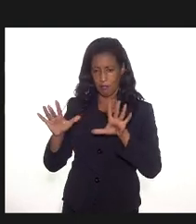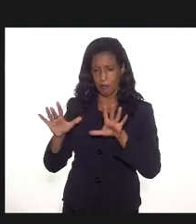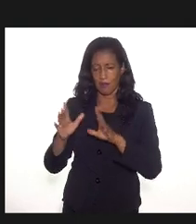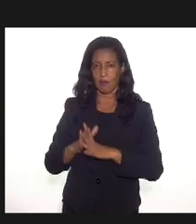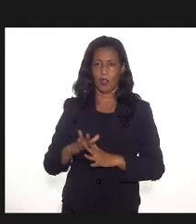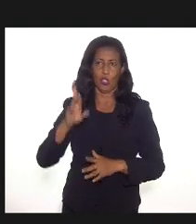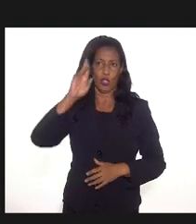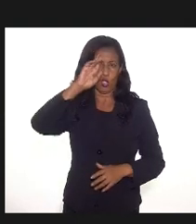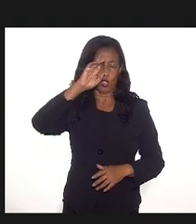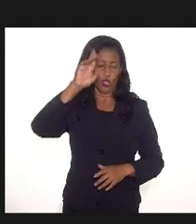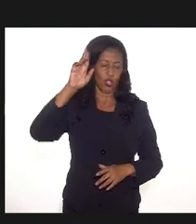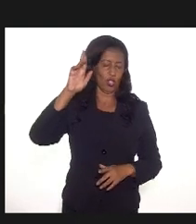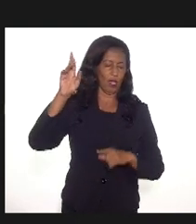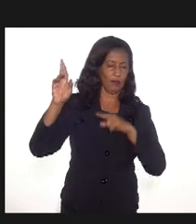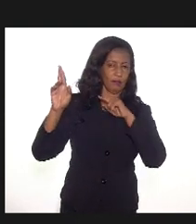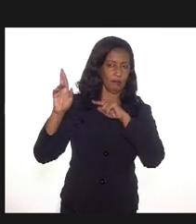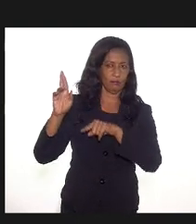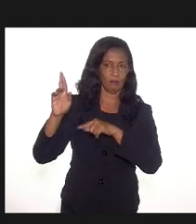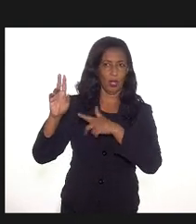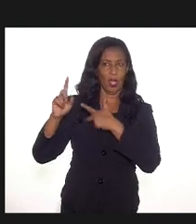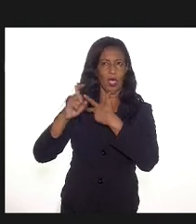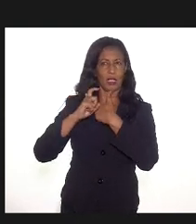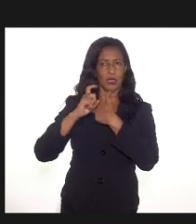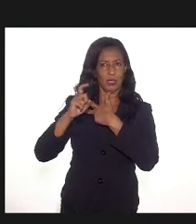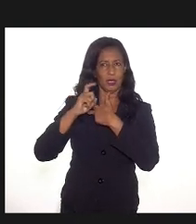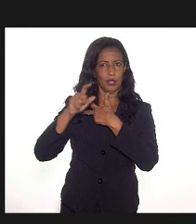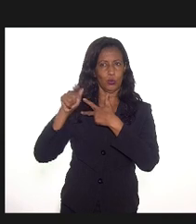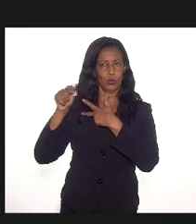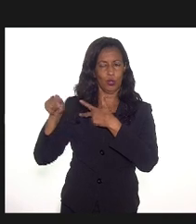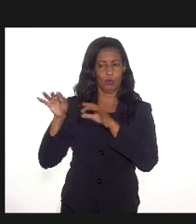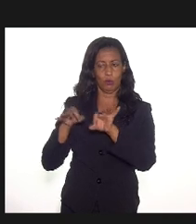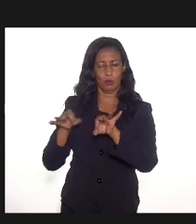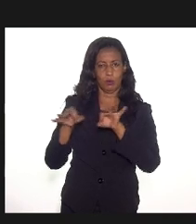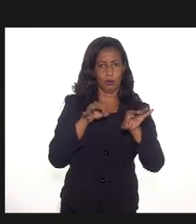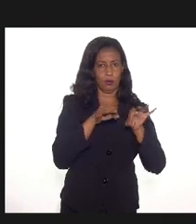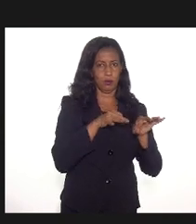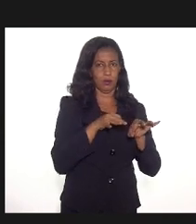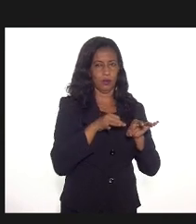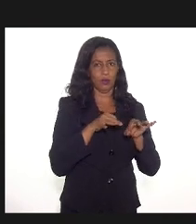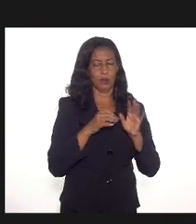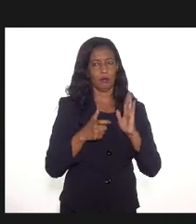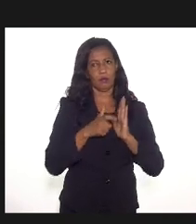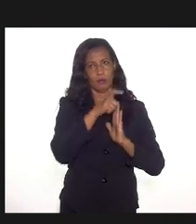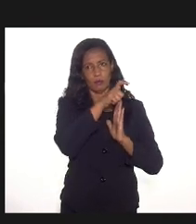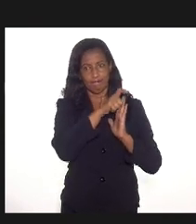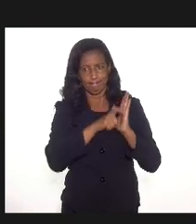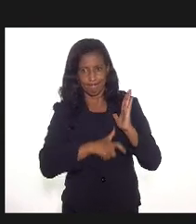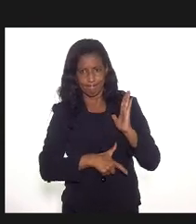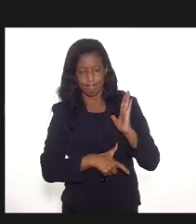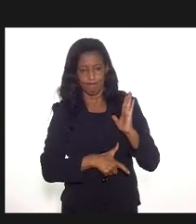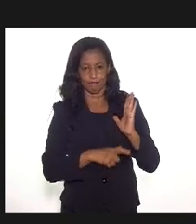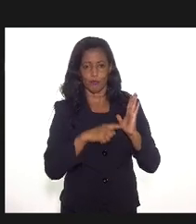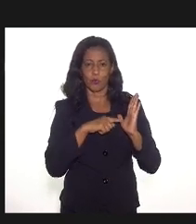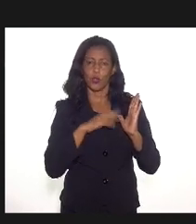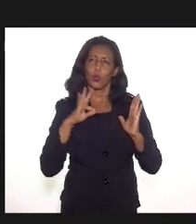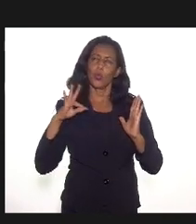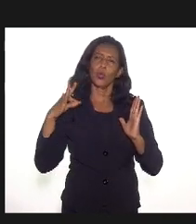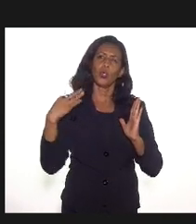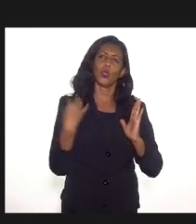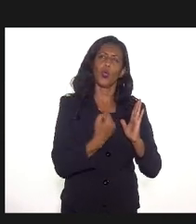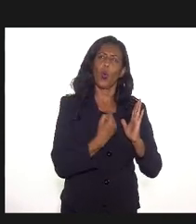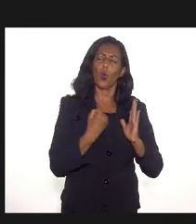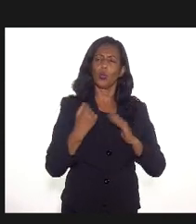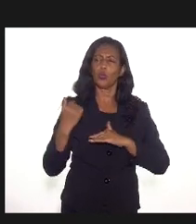chefe do executivo a organizar o cadastro de todos os